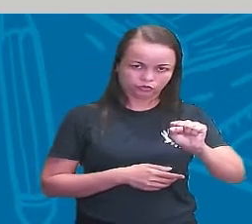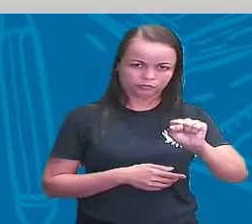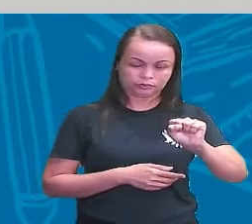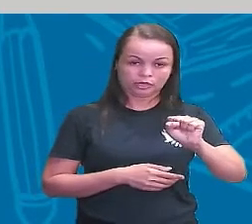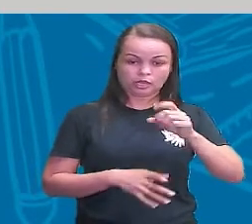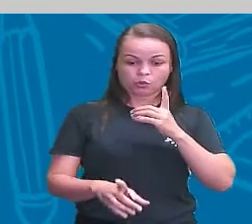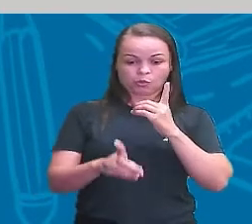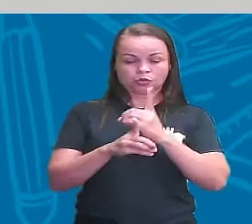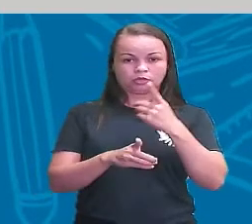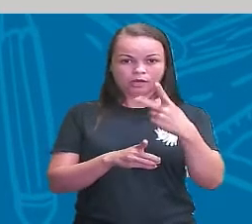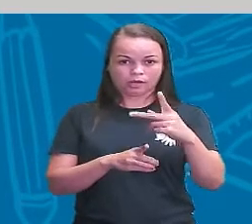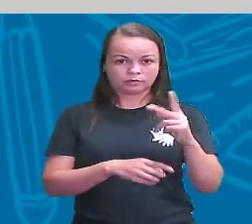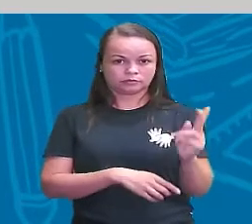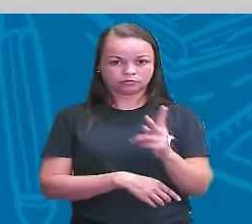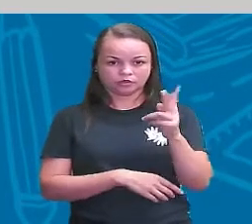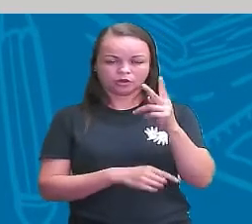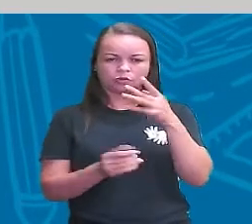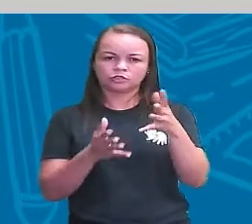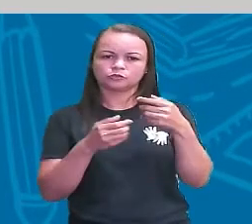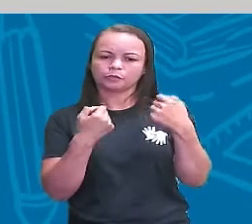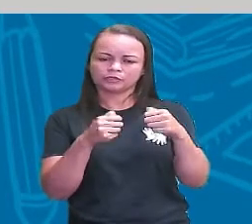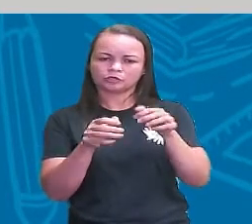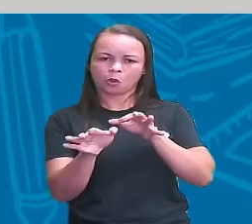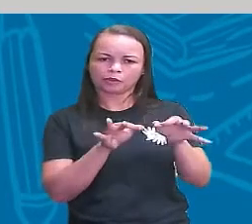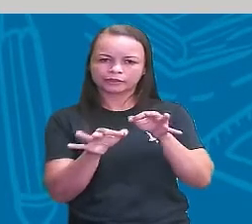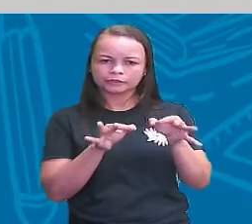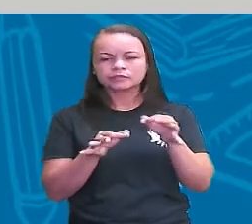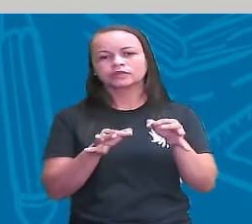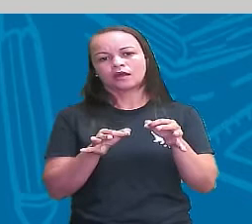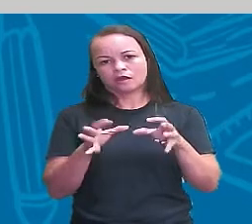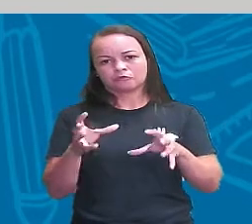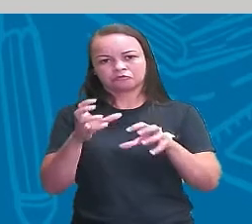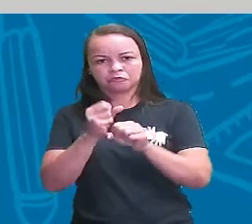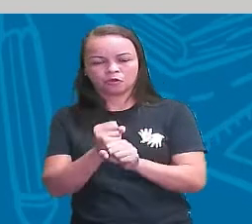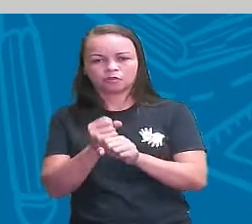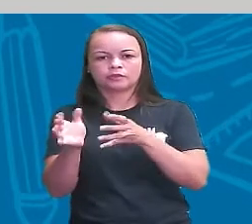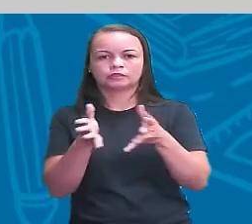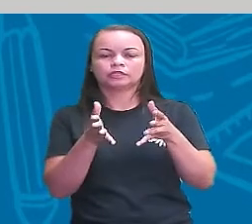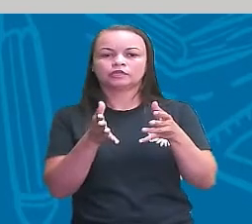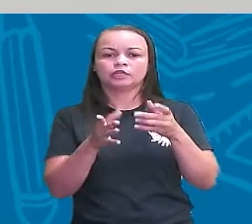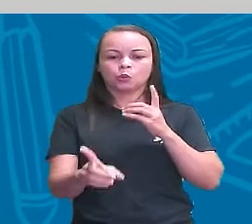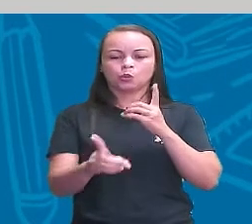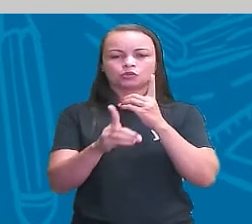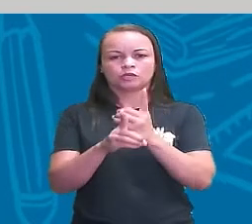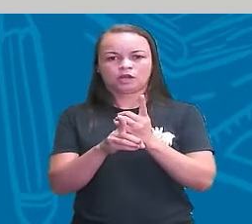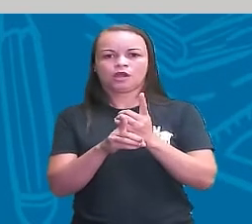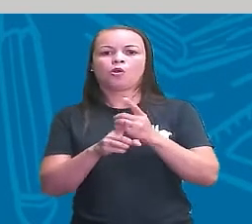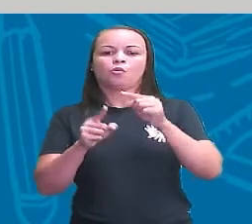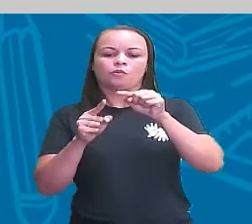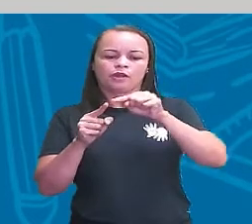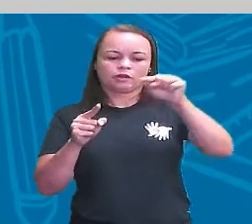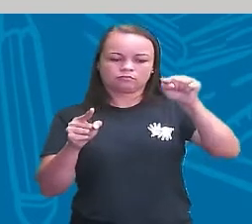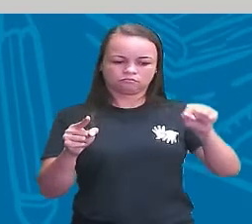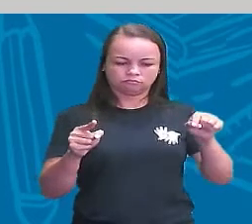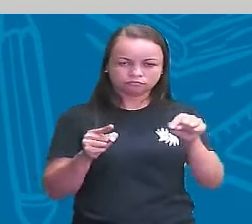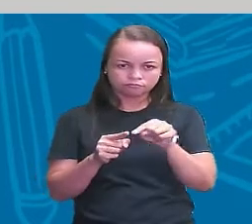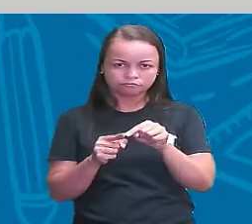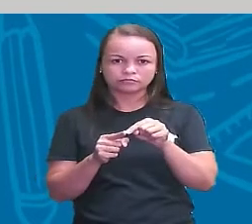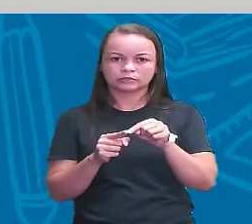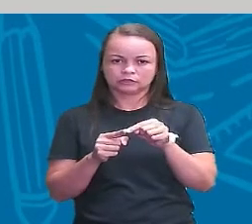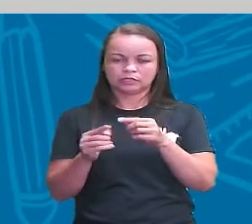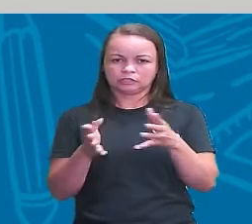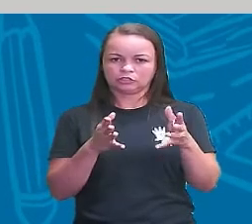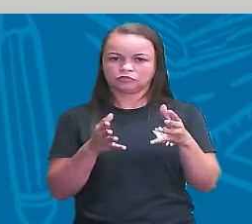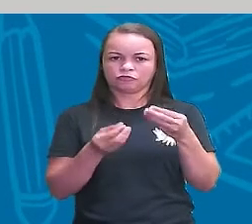esses valores é importante analisar a forma e de encontrar o perímetro de um triângulo. Somamos as medidas de